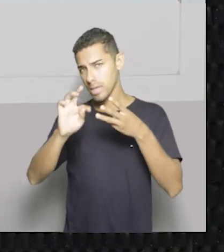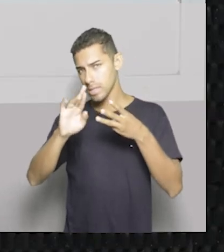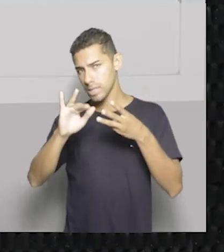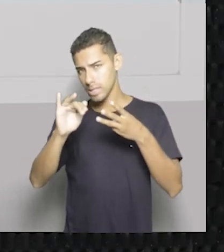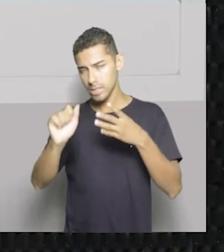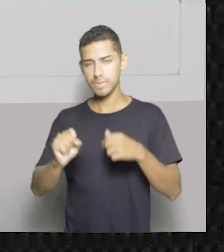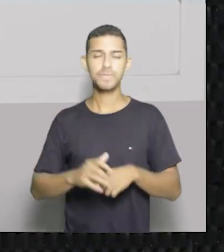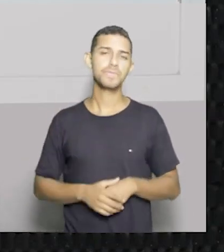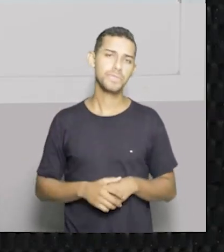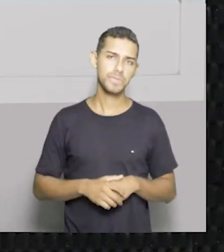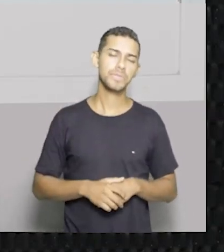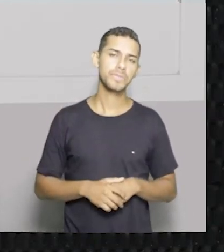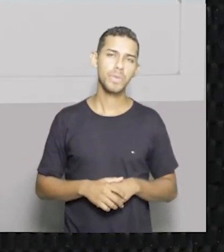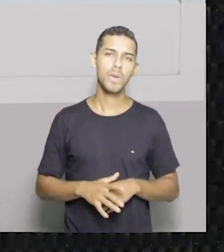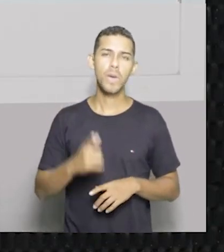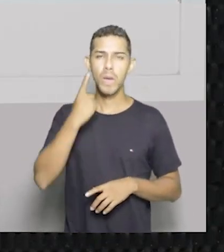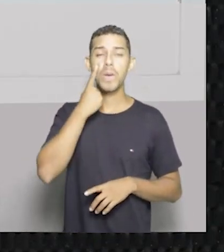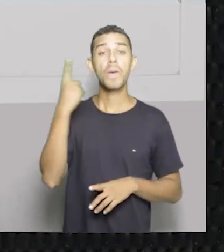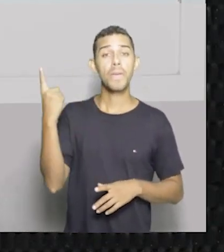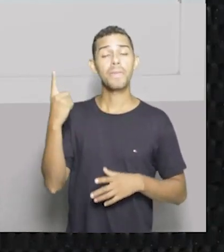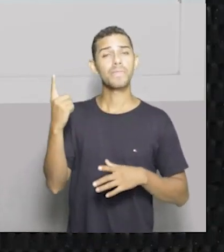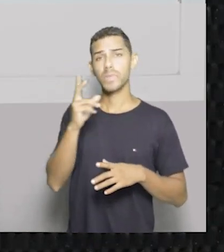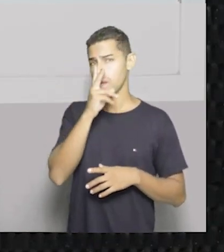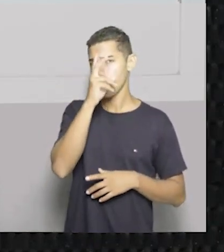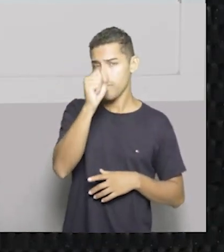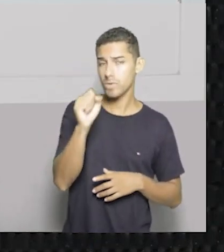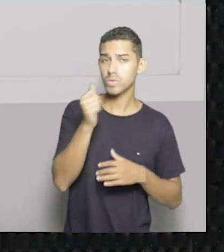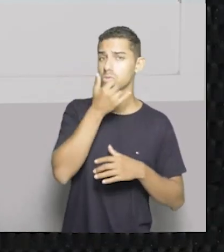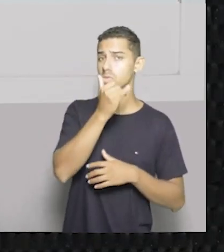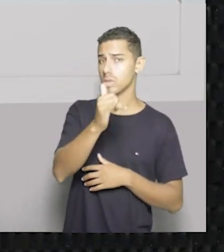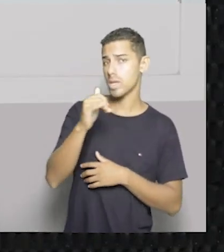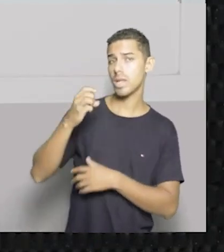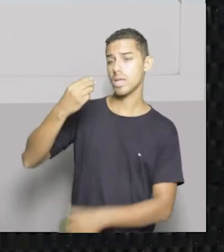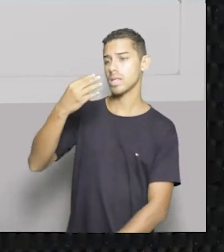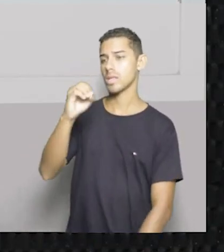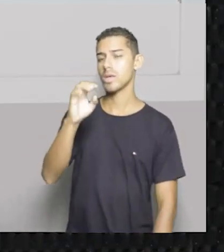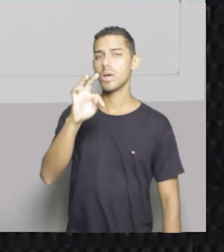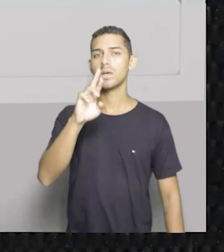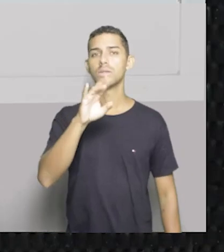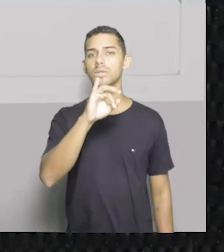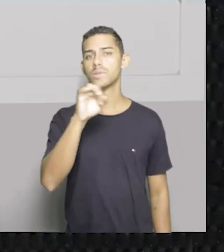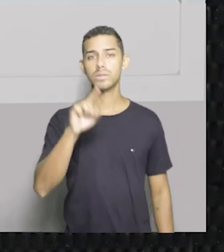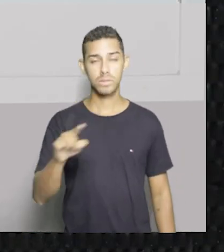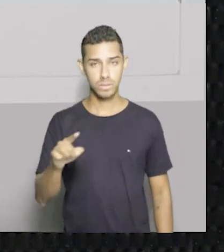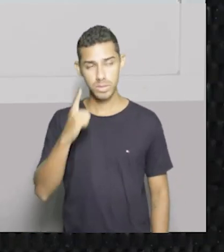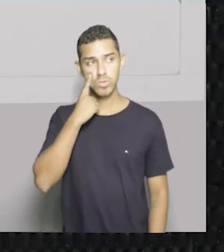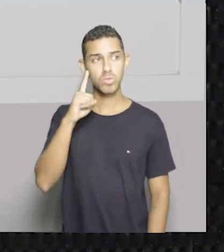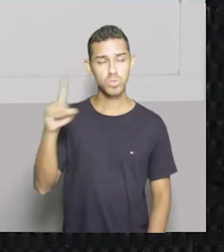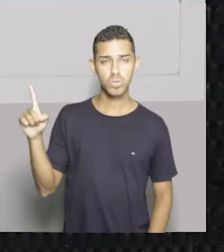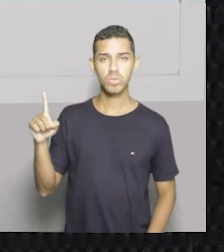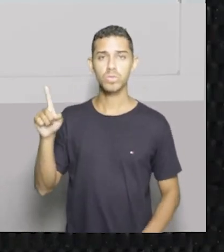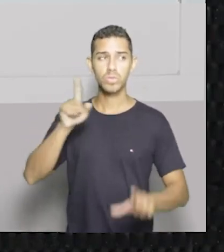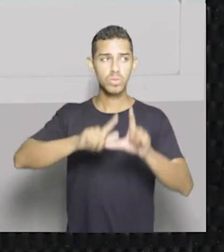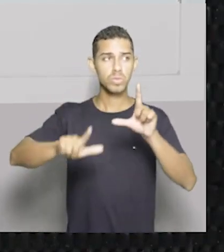Tá? Então, ó, a força eletromotriz, que é representada por essa letrinha aqui, ó,